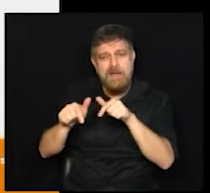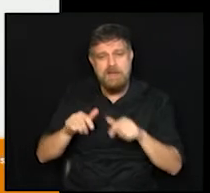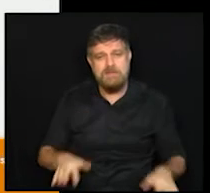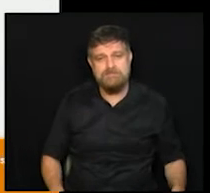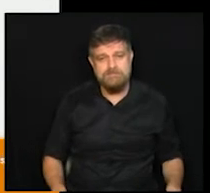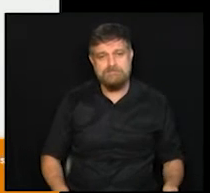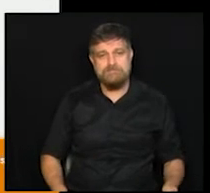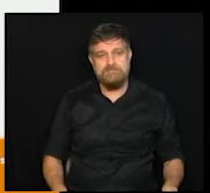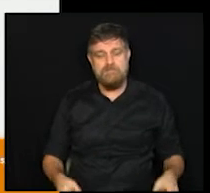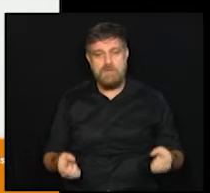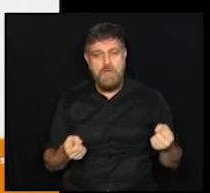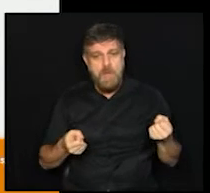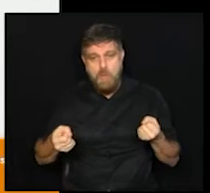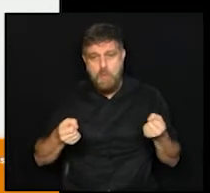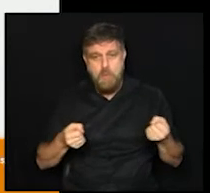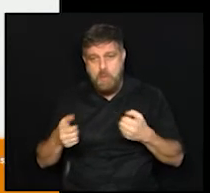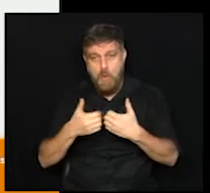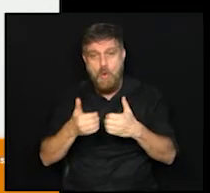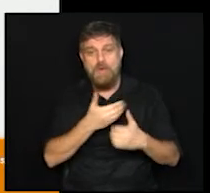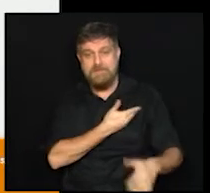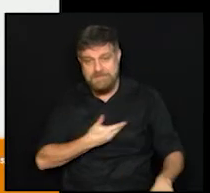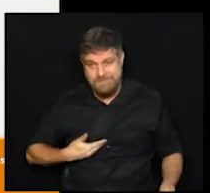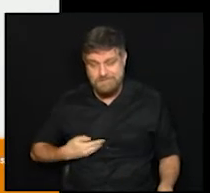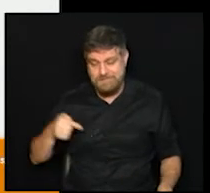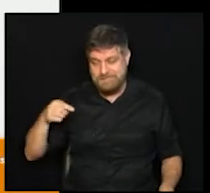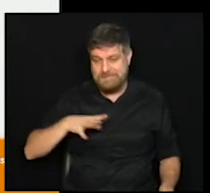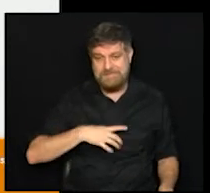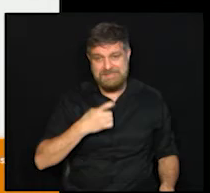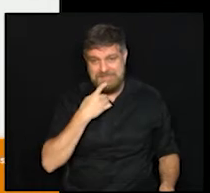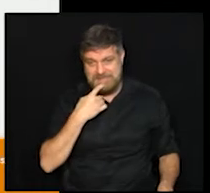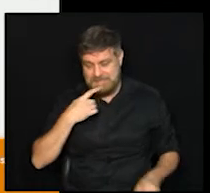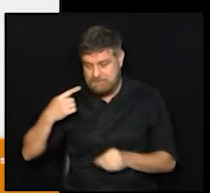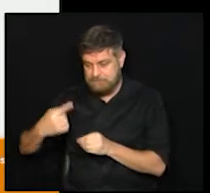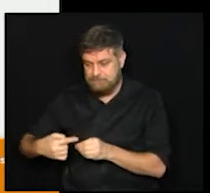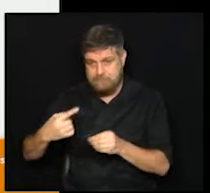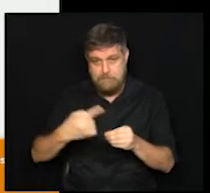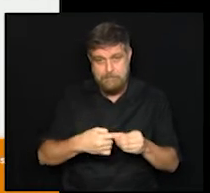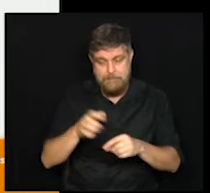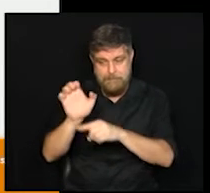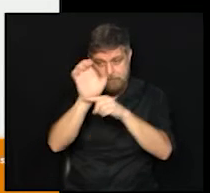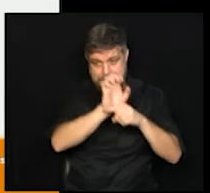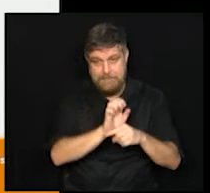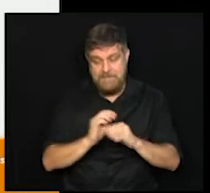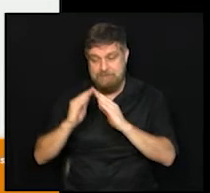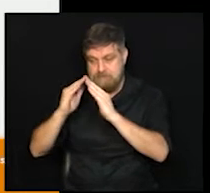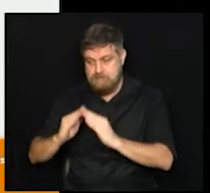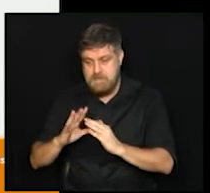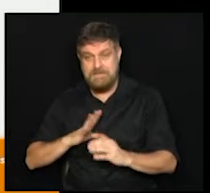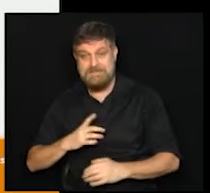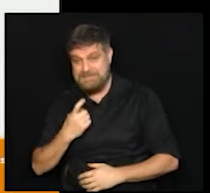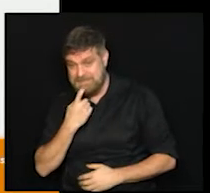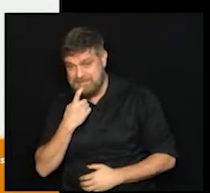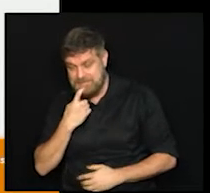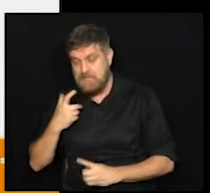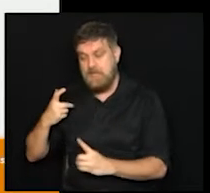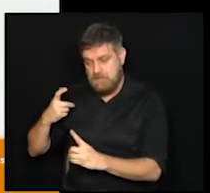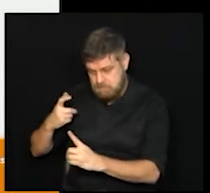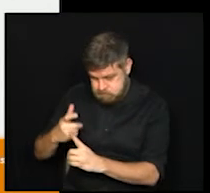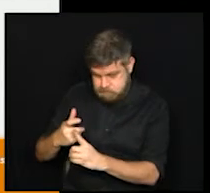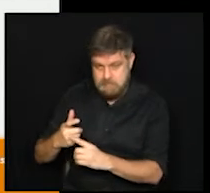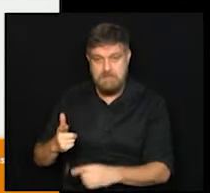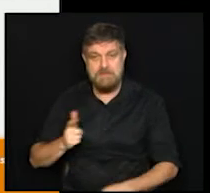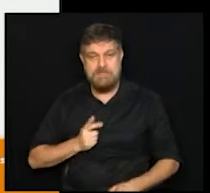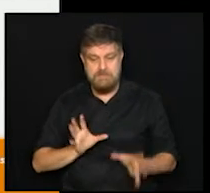no transporte público na nossa região, em Campinas ou até interestadual, mas mora aqui na cidade de Campinas. Então,